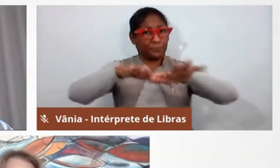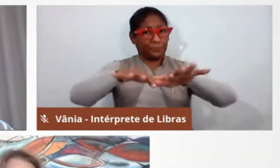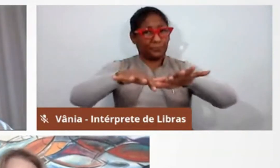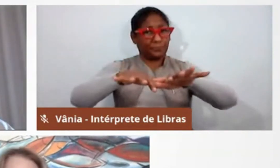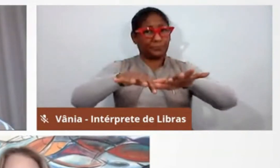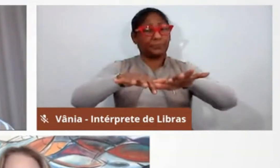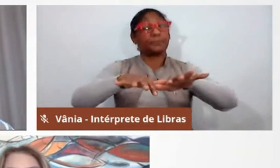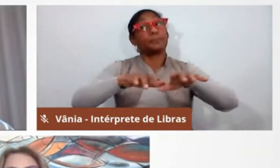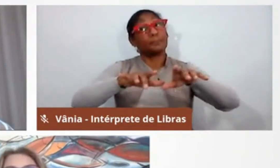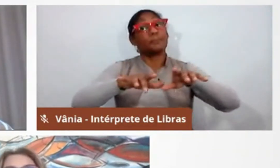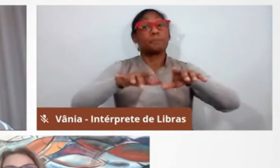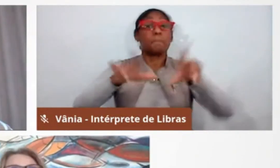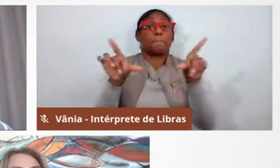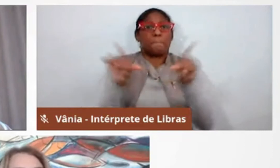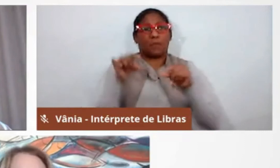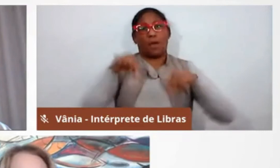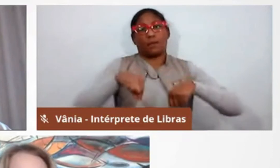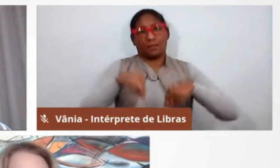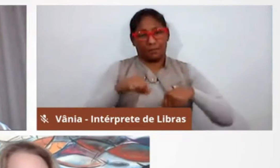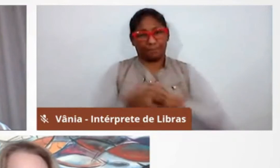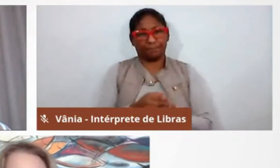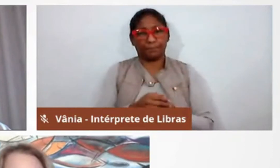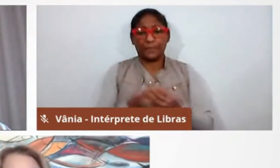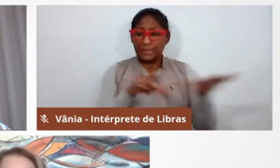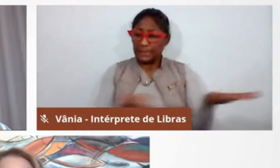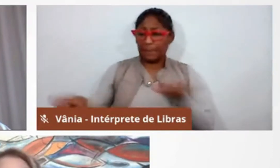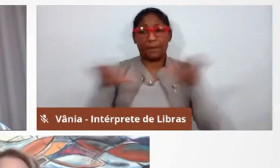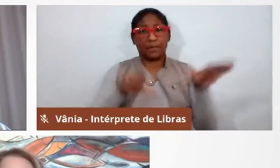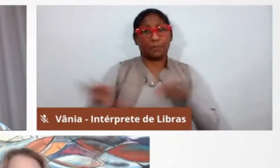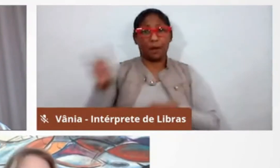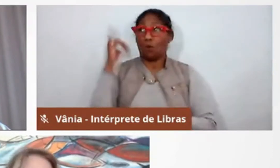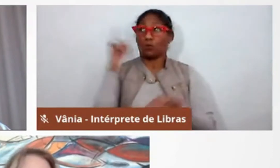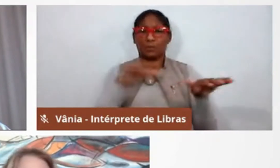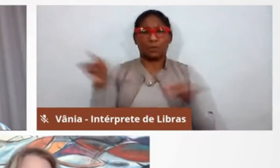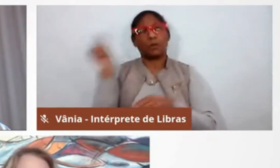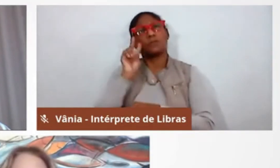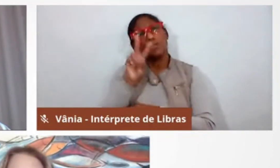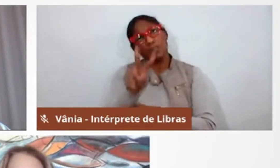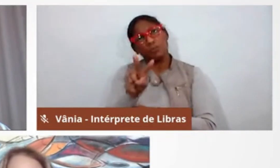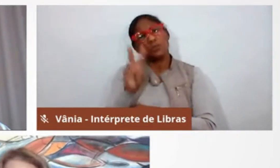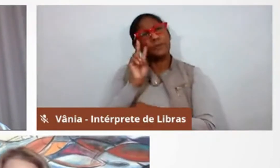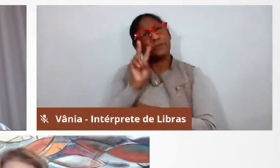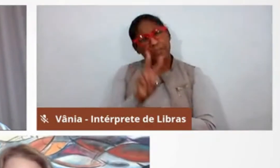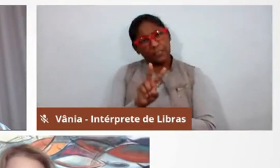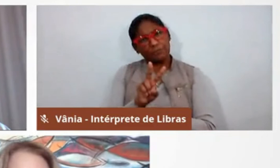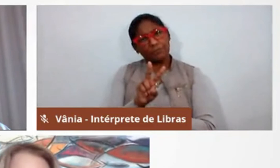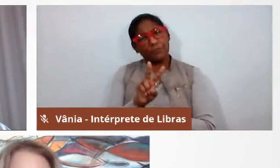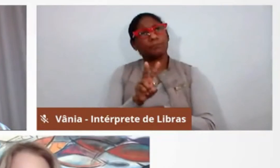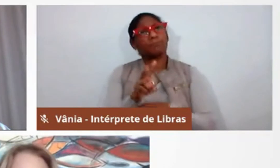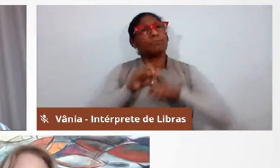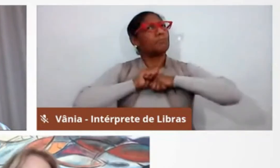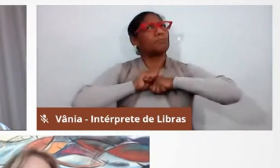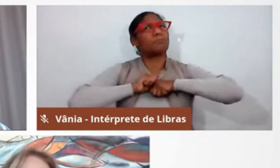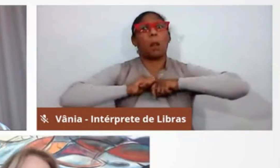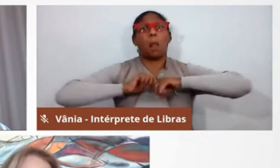menos crítico. Nas últimas semanas, a gente assistiu, algumas semanas atrás, uma aceleração muito